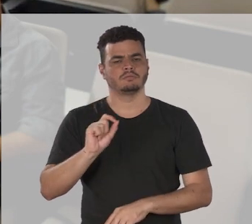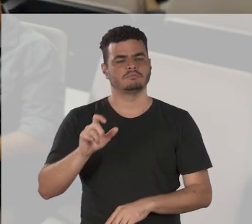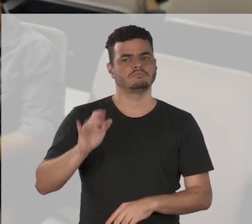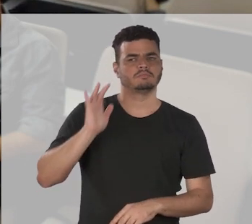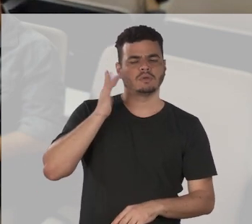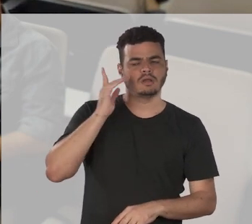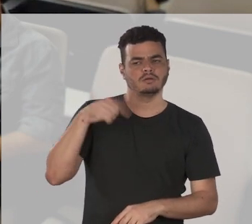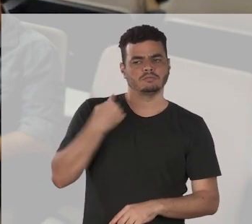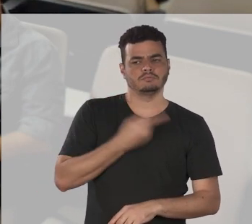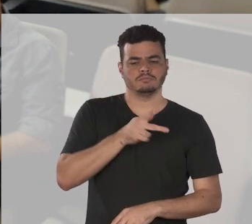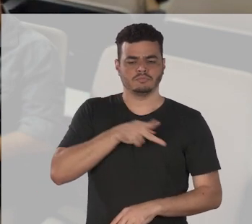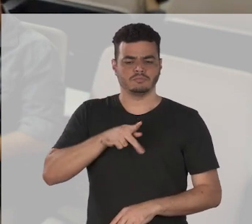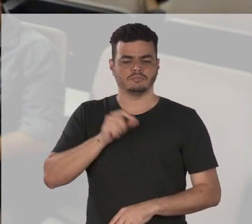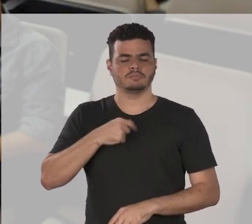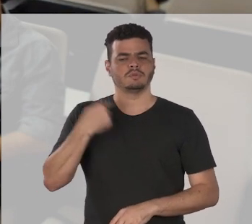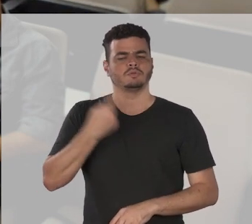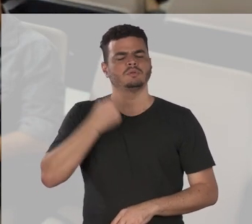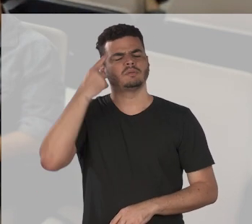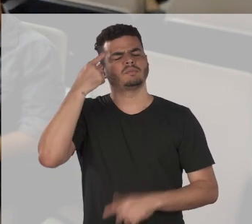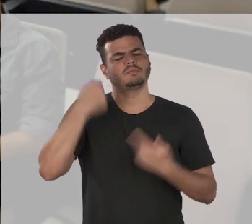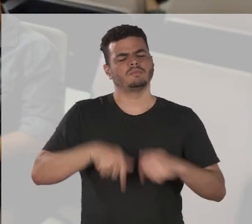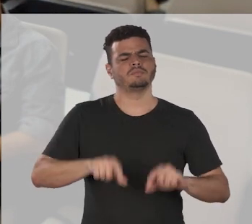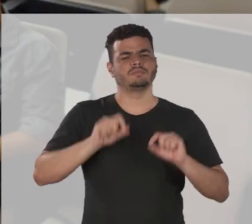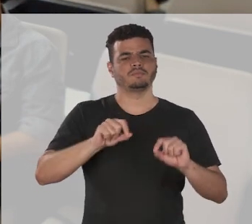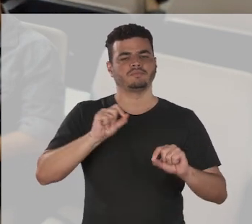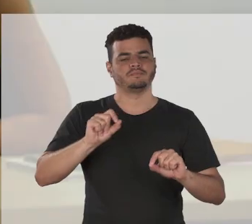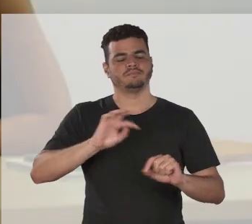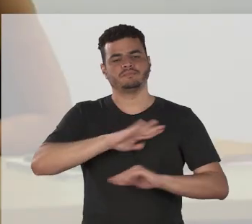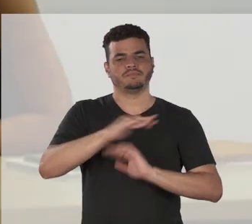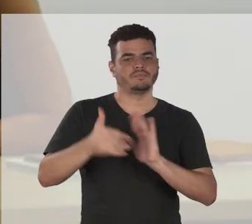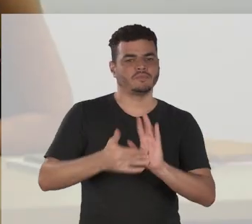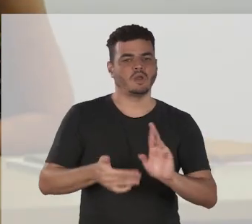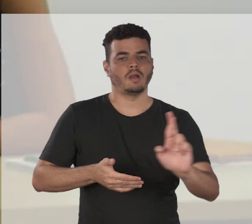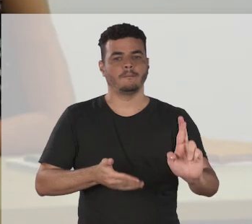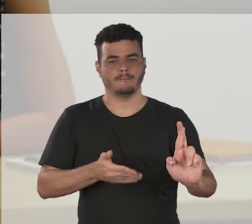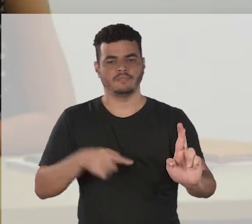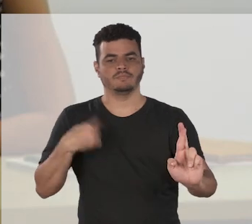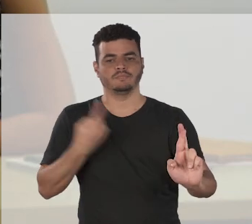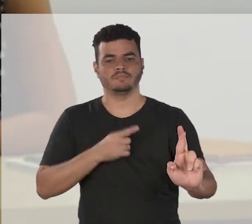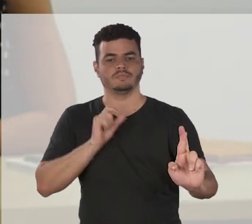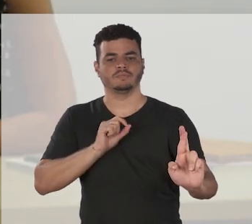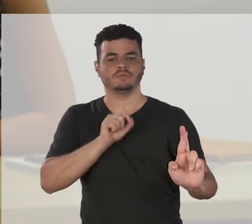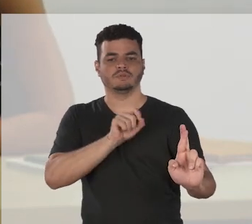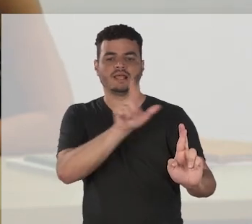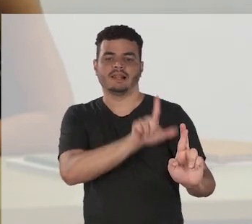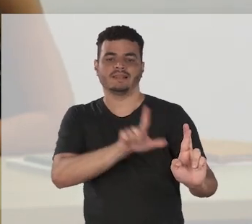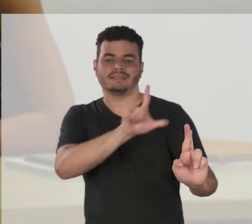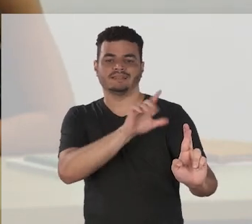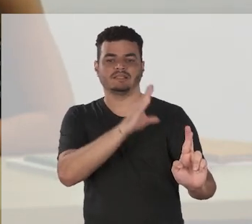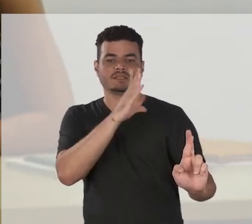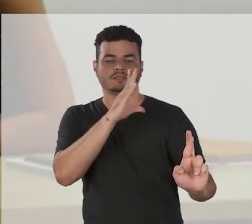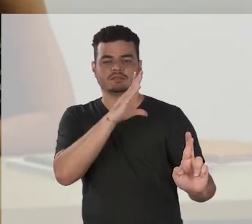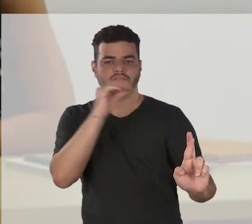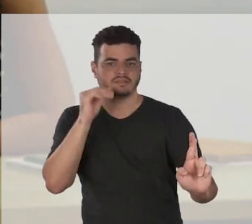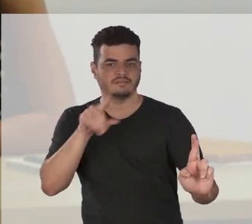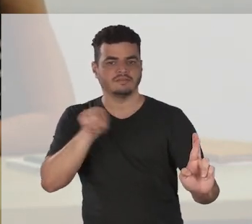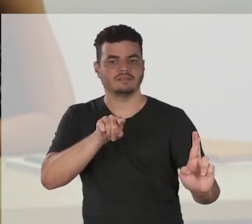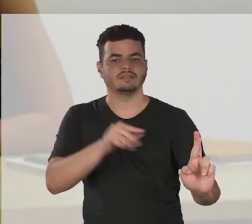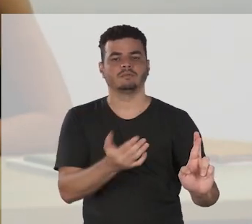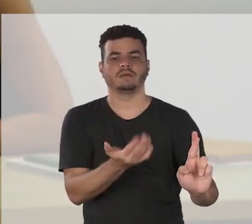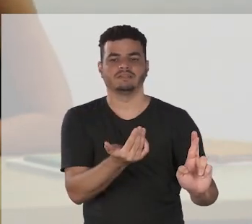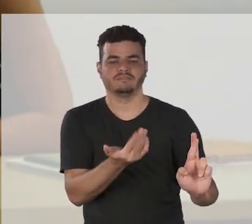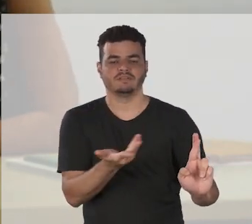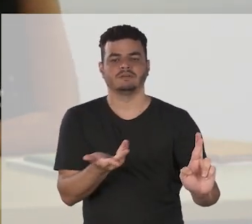e muito relevante para como os professores, como formadores, que pensemos em todas essas representações